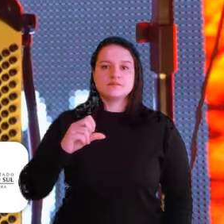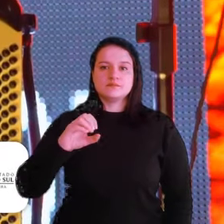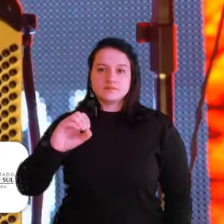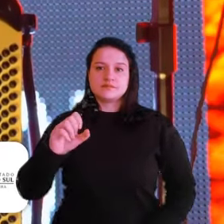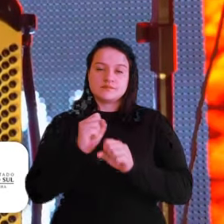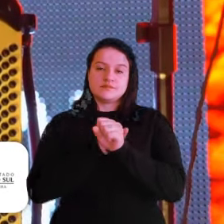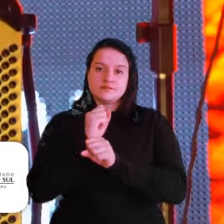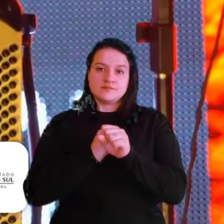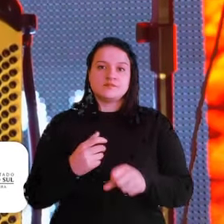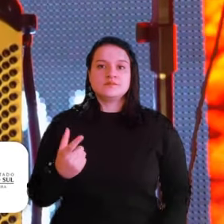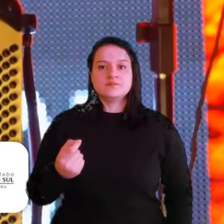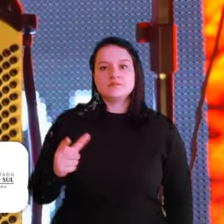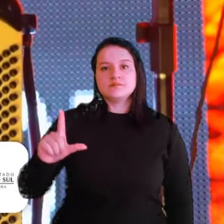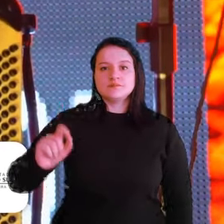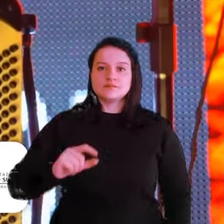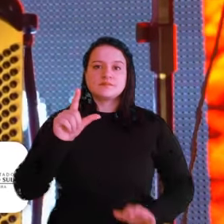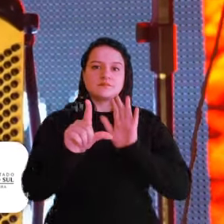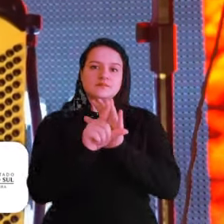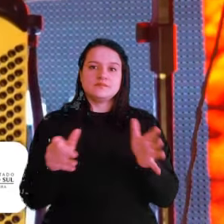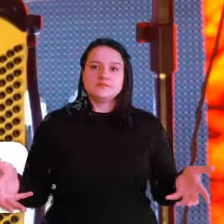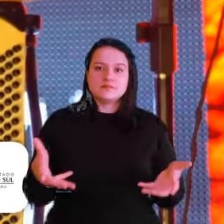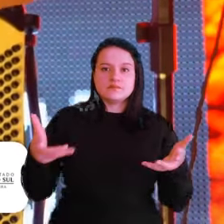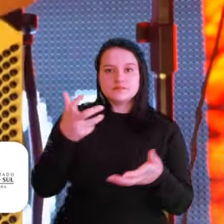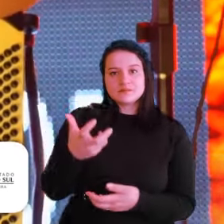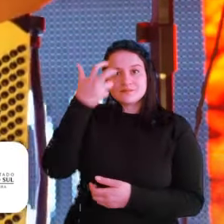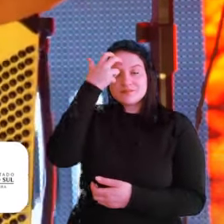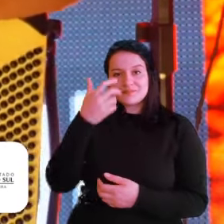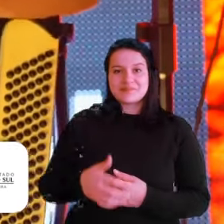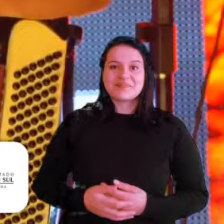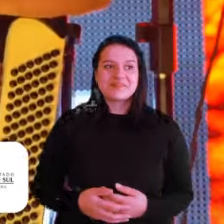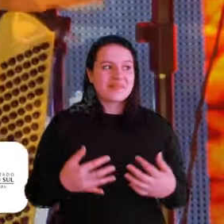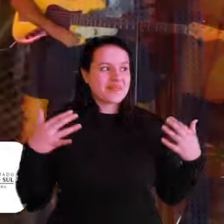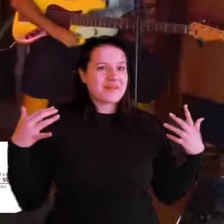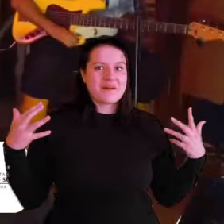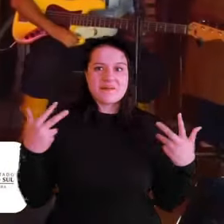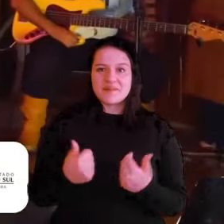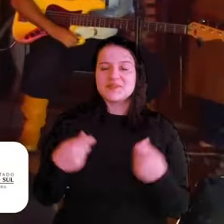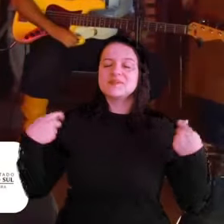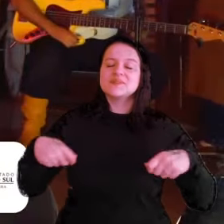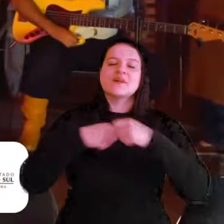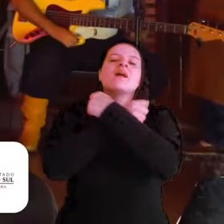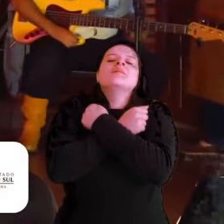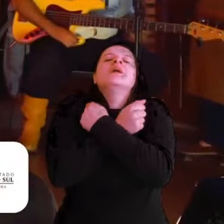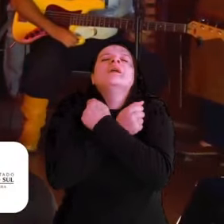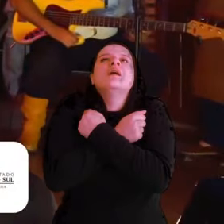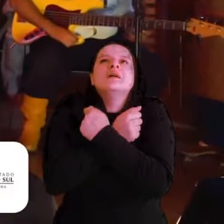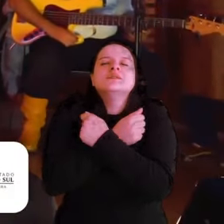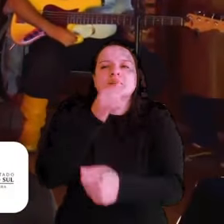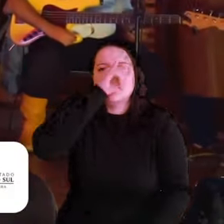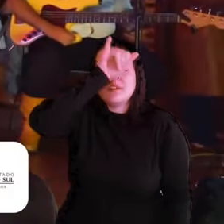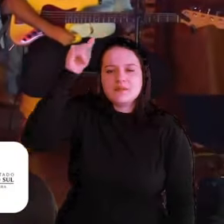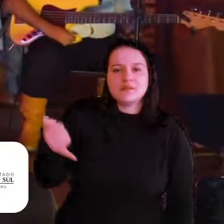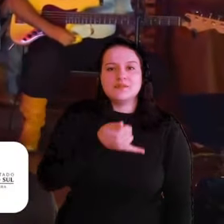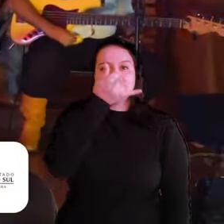do ano de 2010, LIC, Lei de Incentivo à Cultura. Olha aí, ó. Que coisa bonita. Tio Chiquinho, nós tínhamos que mandar um abraço. Vamos